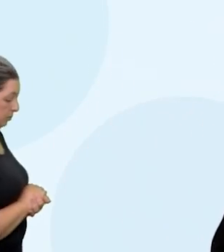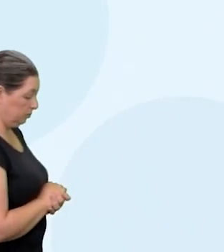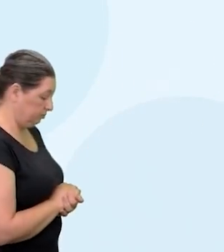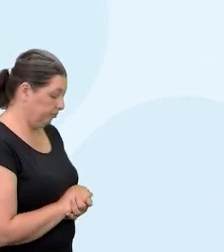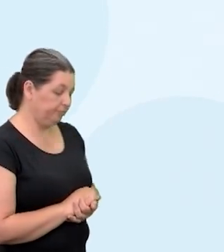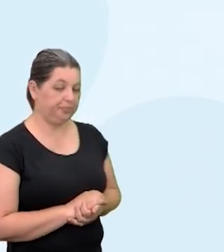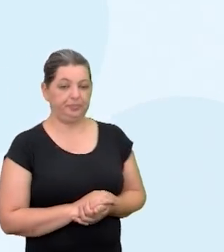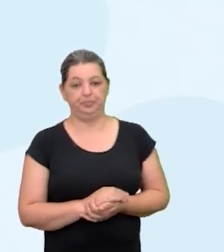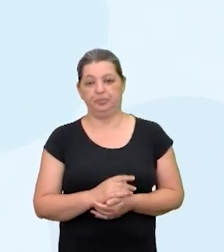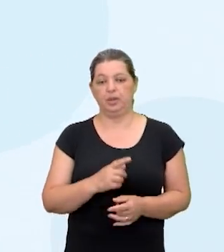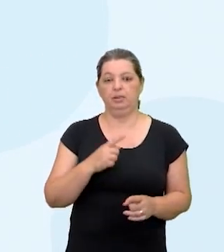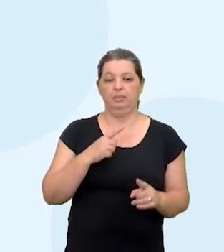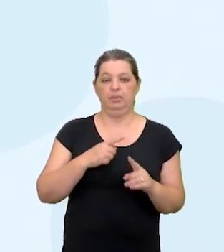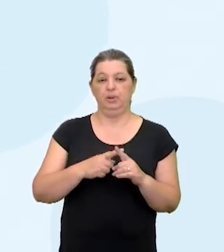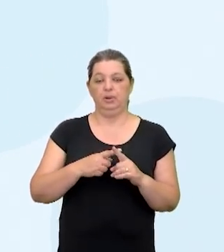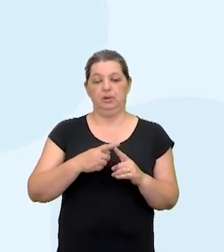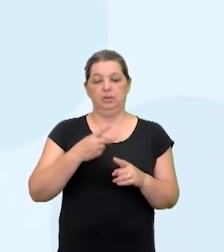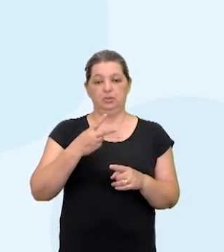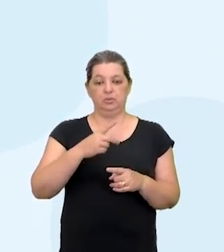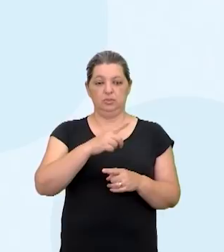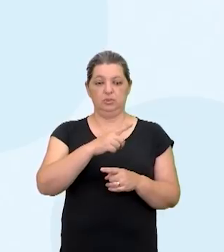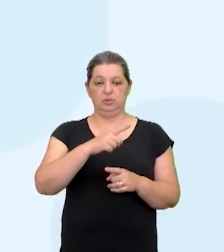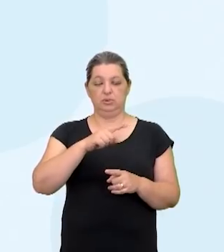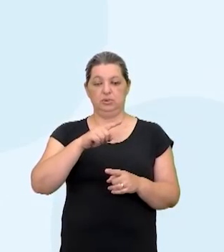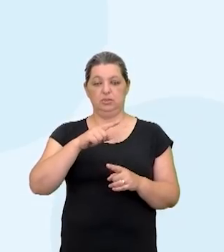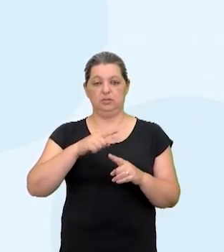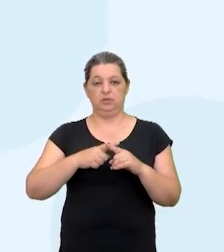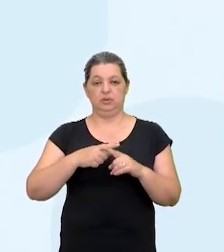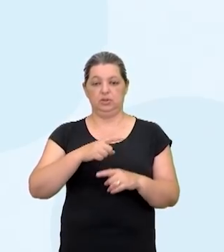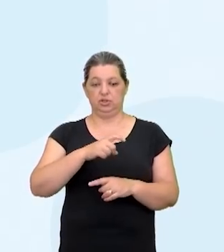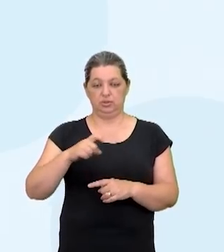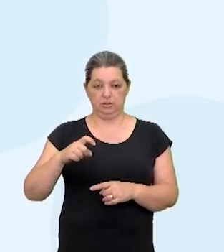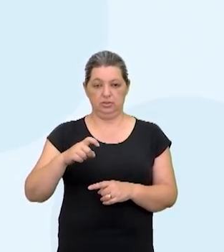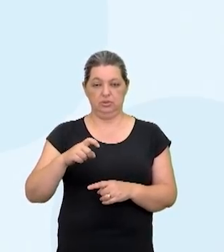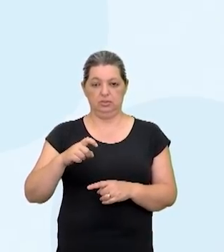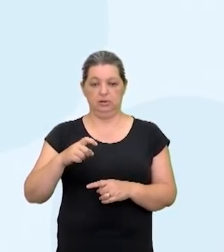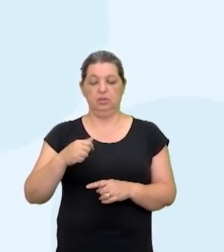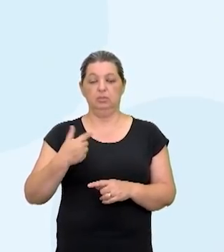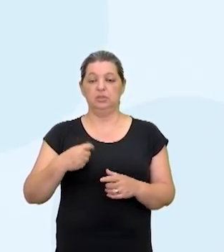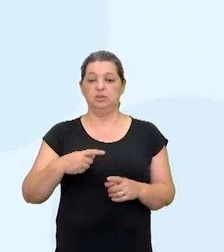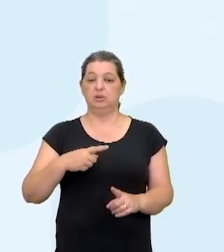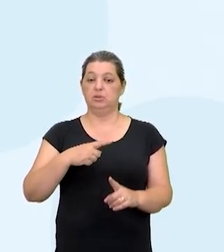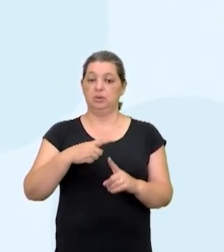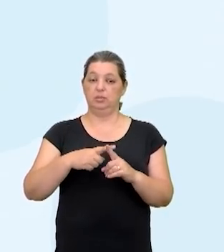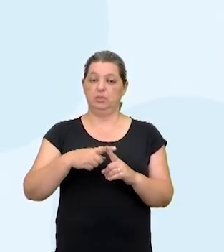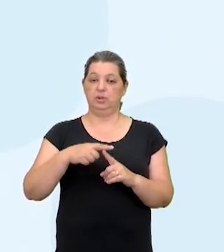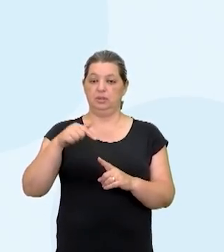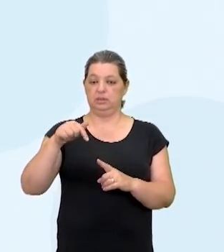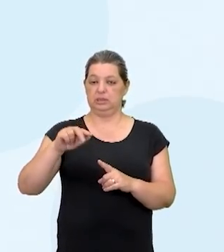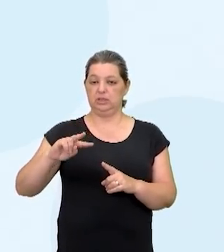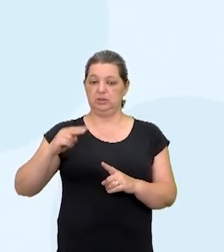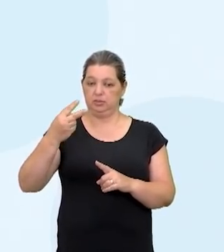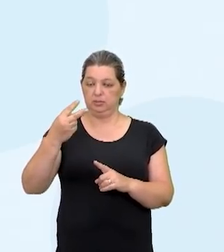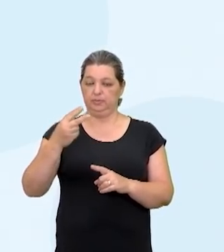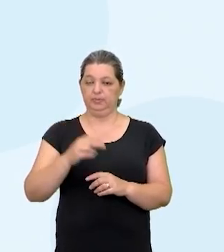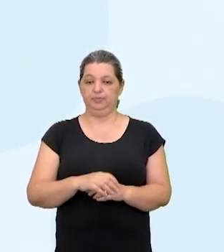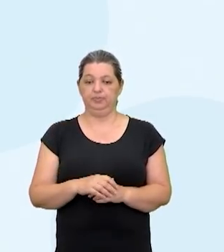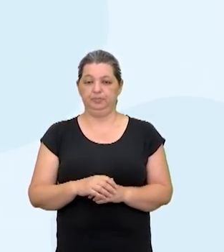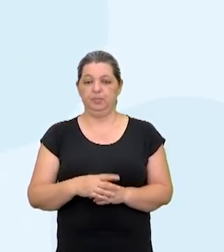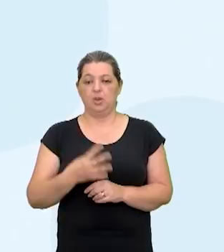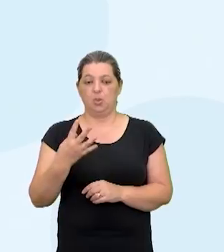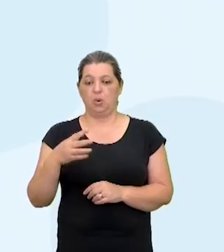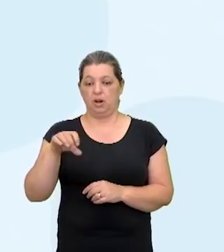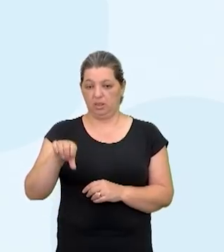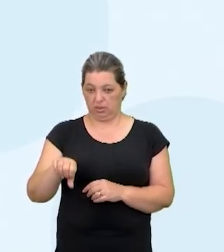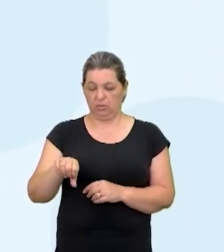mais 2 vezes x vezes 7 vai dar os 14x que já tinha. E eu tive que somar aqui o 7 ao quadrado. 7 vezes 7,